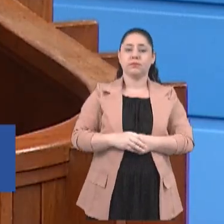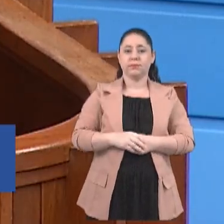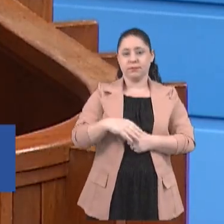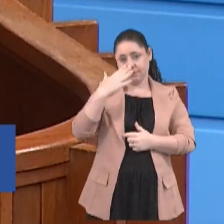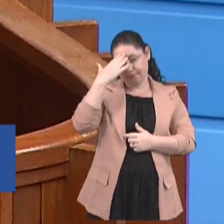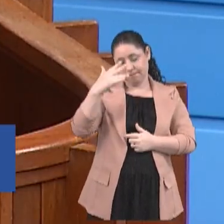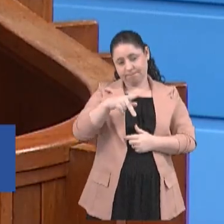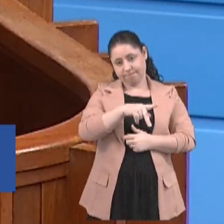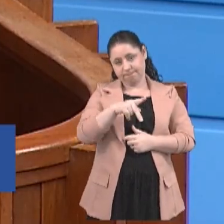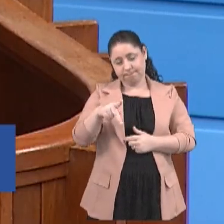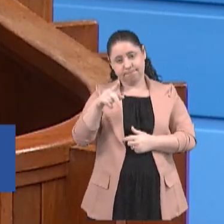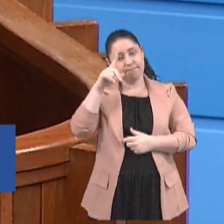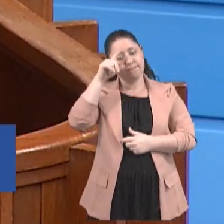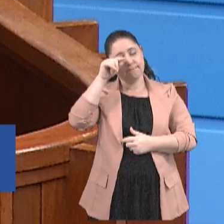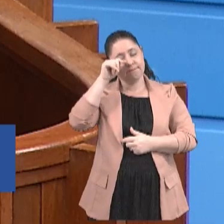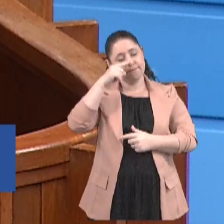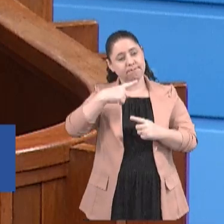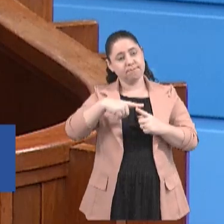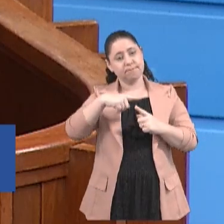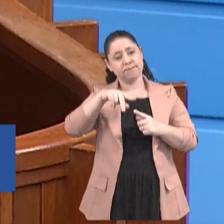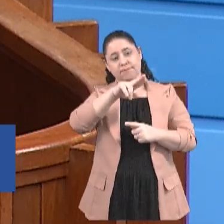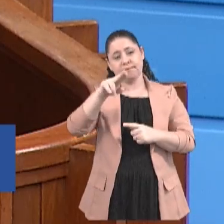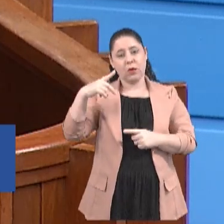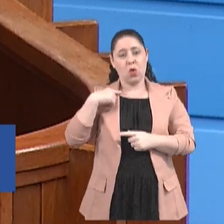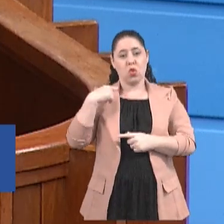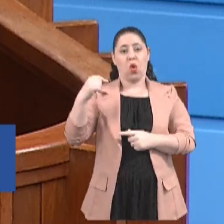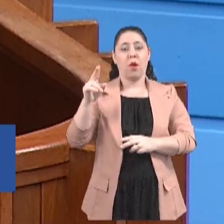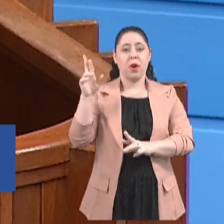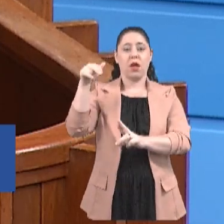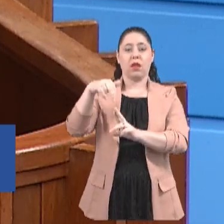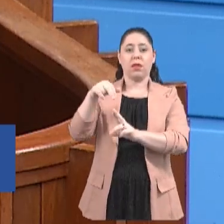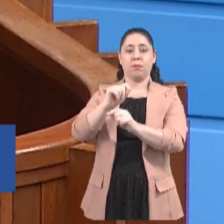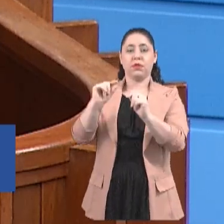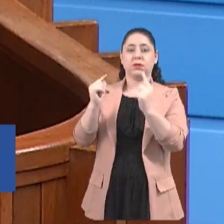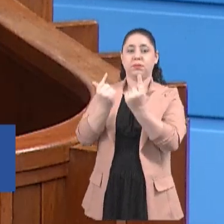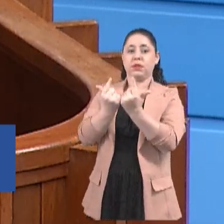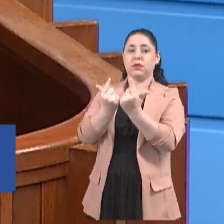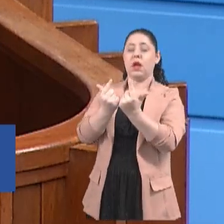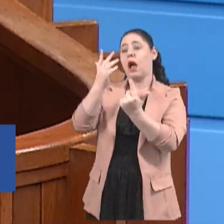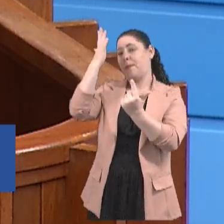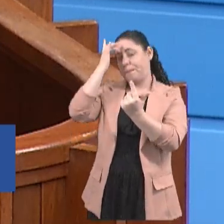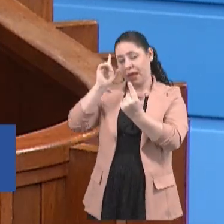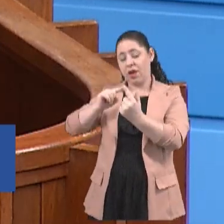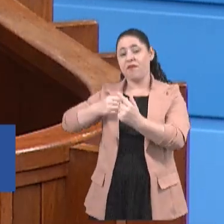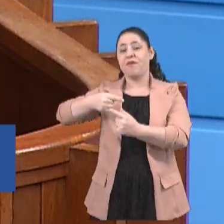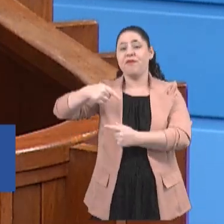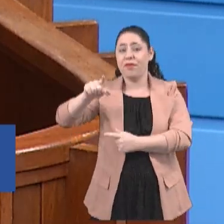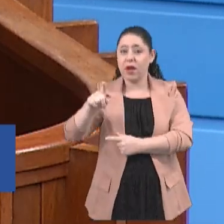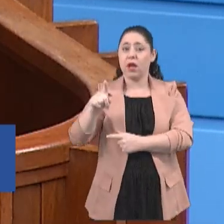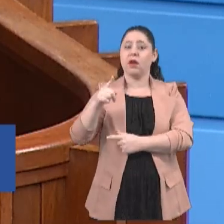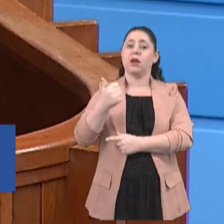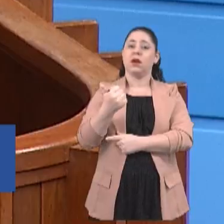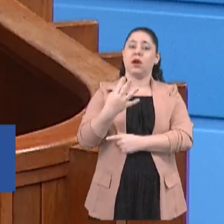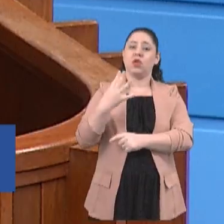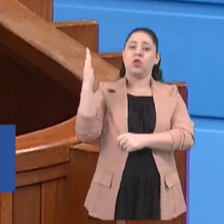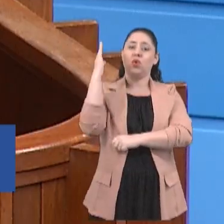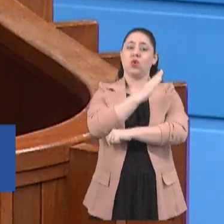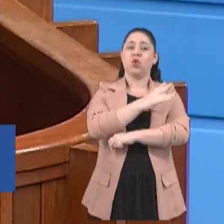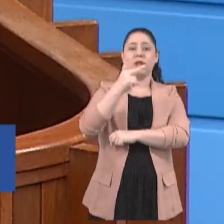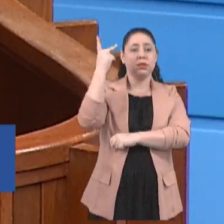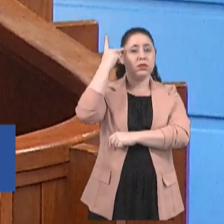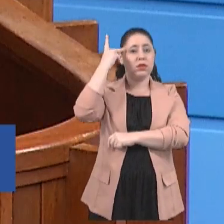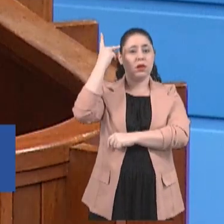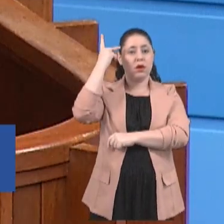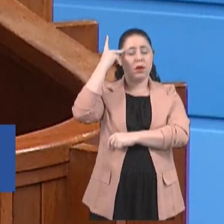agradeci o presidente Gerson Claro por ter me nomeado para representar a Assembleia Legislativa amanhã, às 14 horas, em São